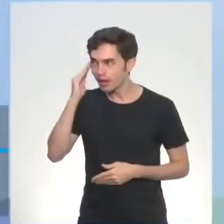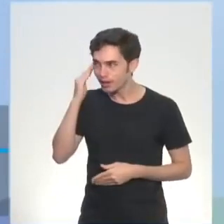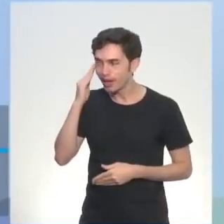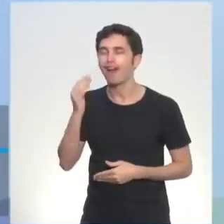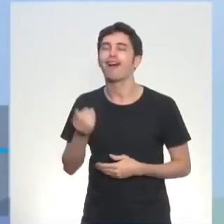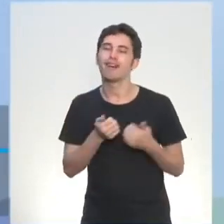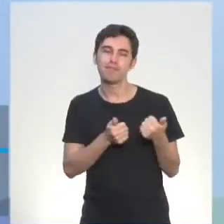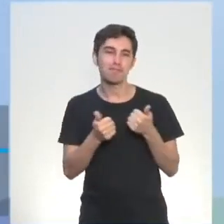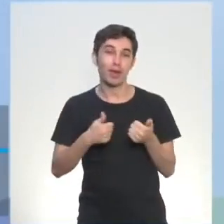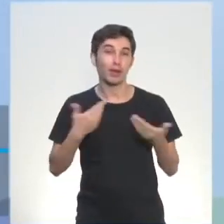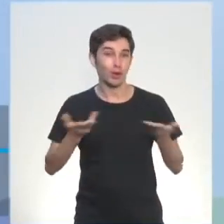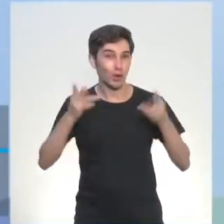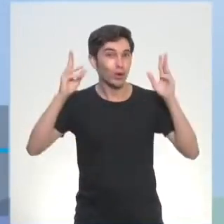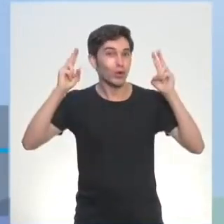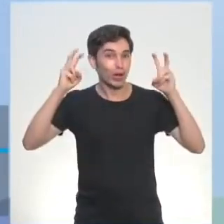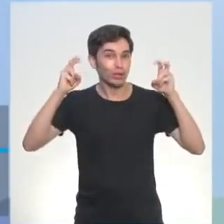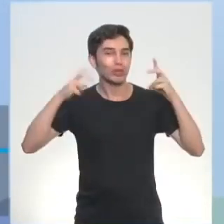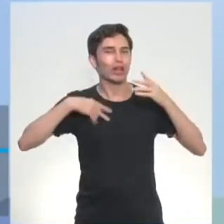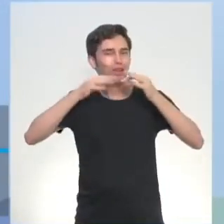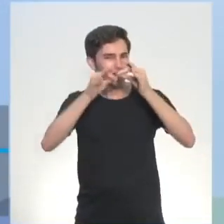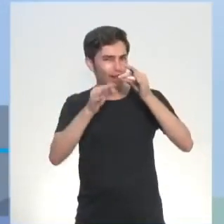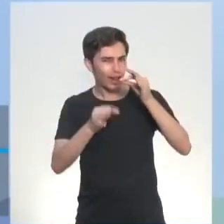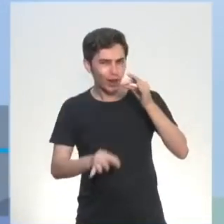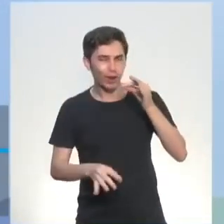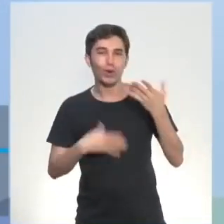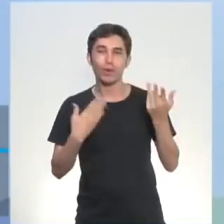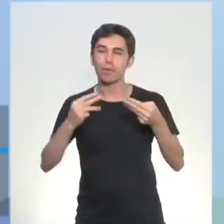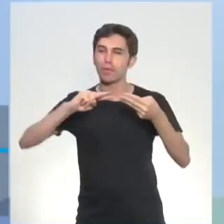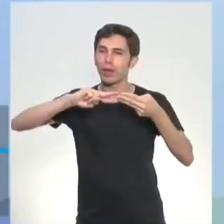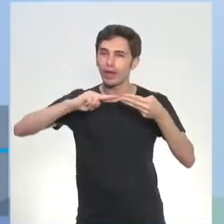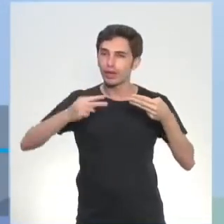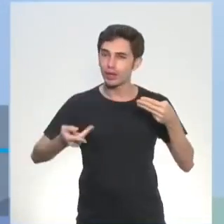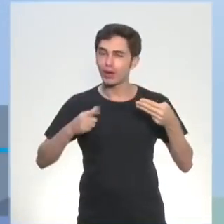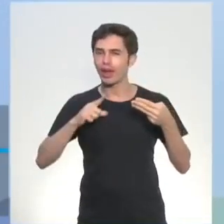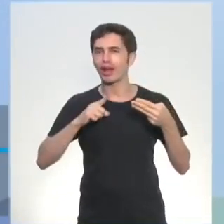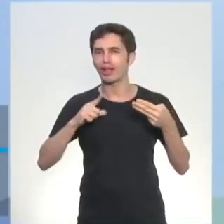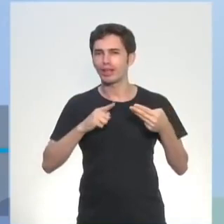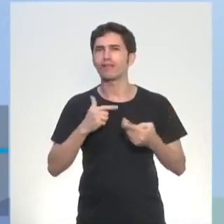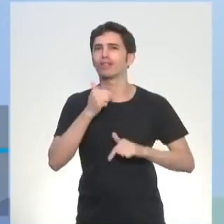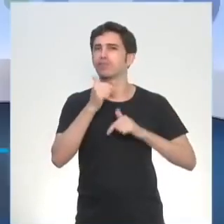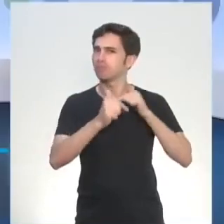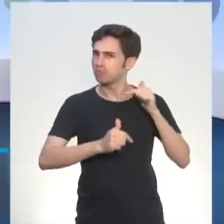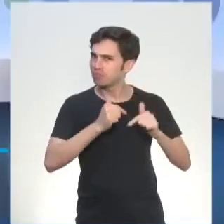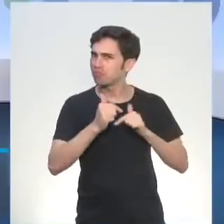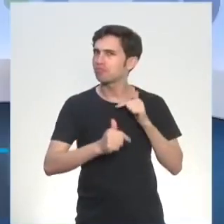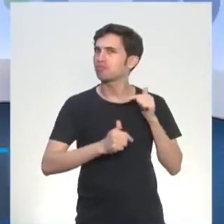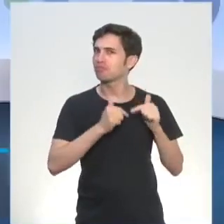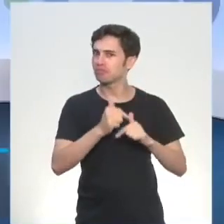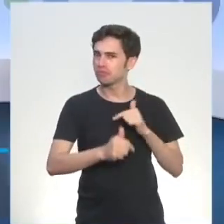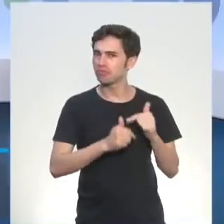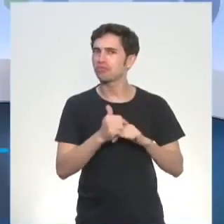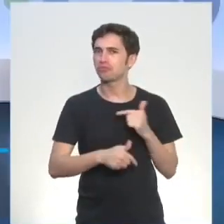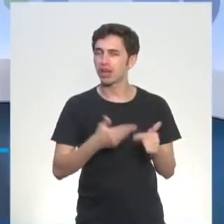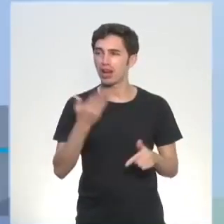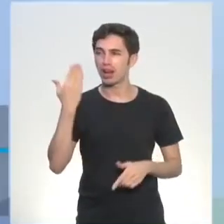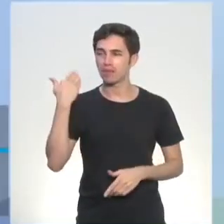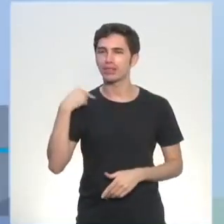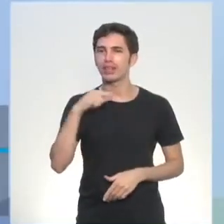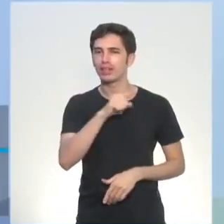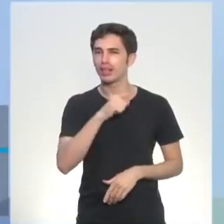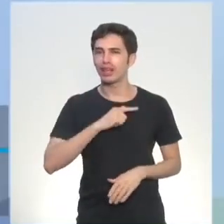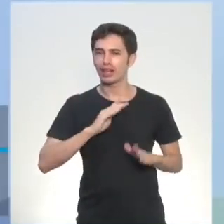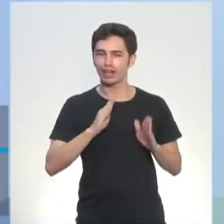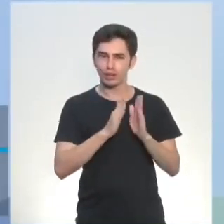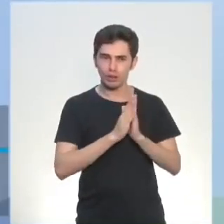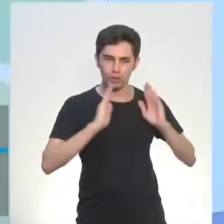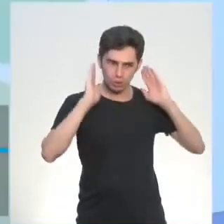o assunto vai ser longo. Mendel aí, ele teve bastante trabalho, né, lá no seu monastério. A gente vai falar